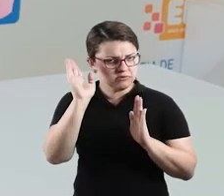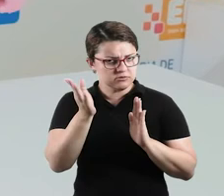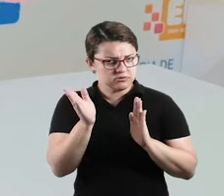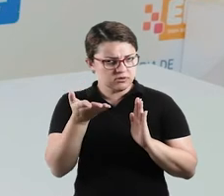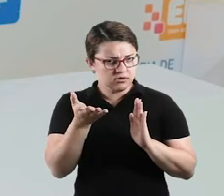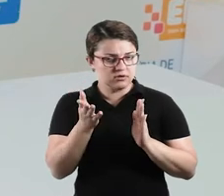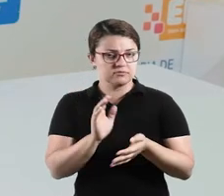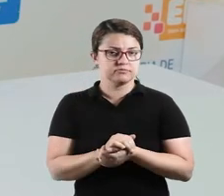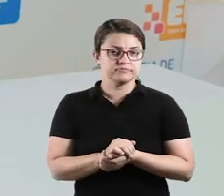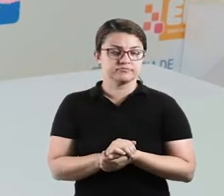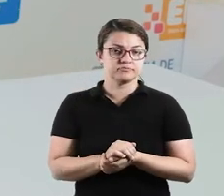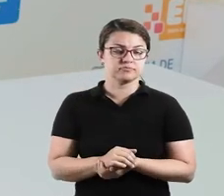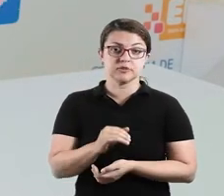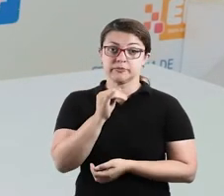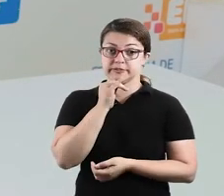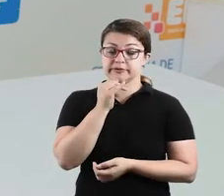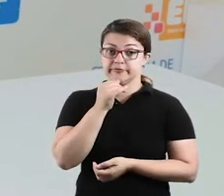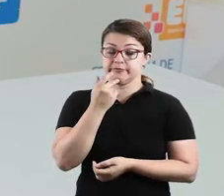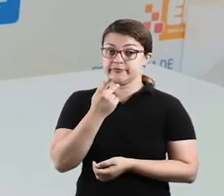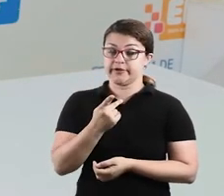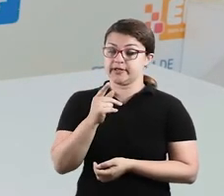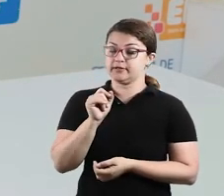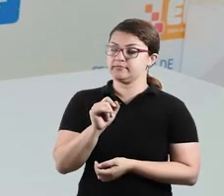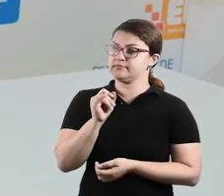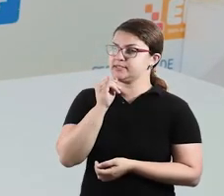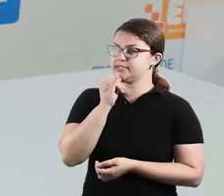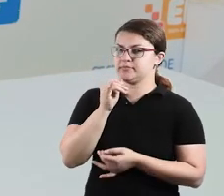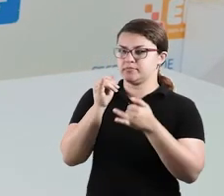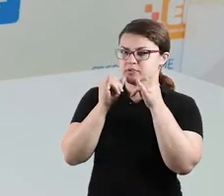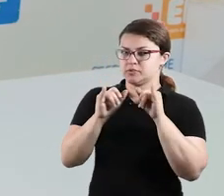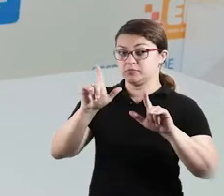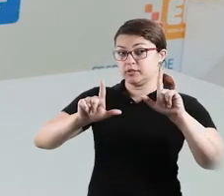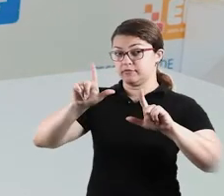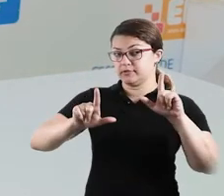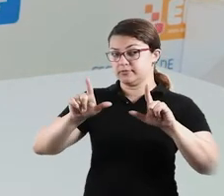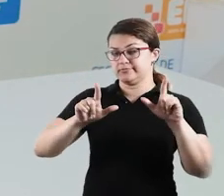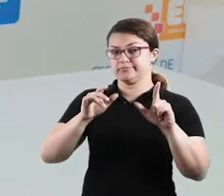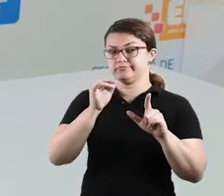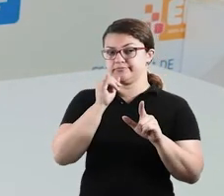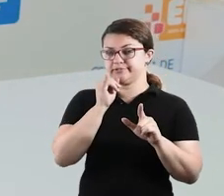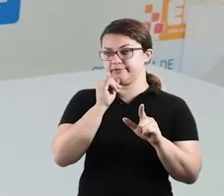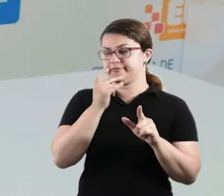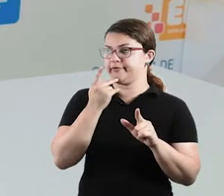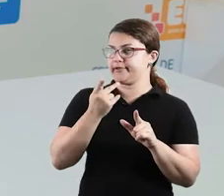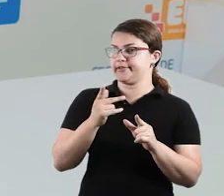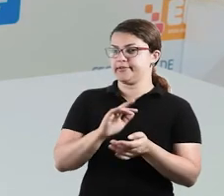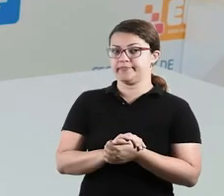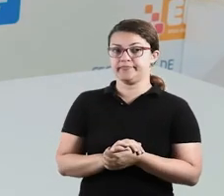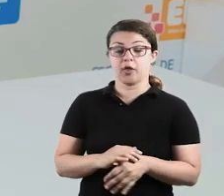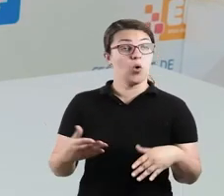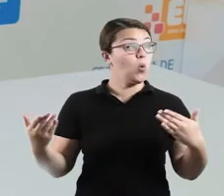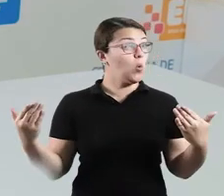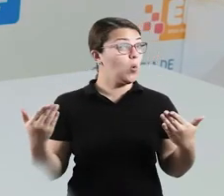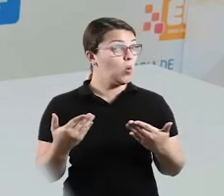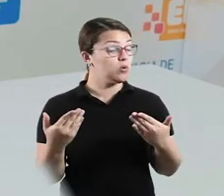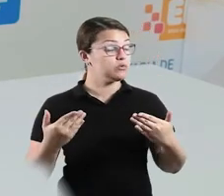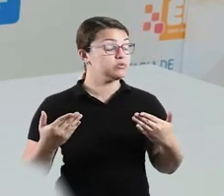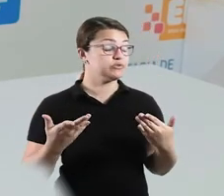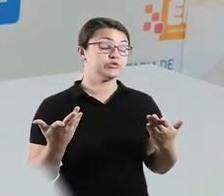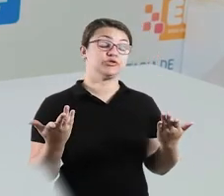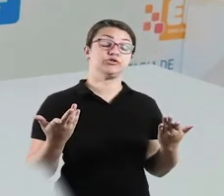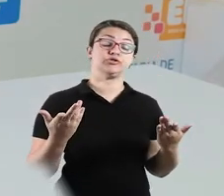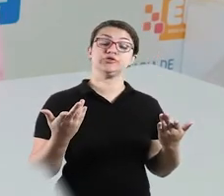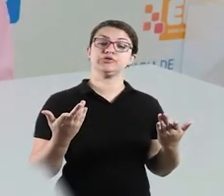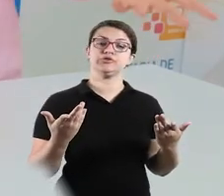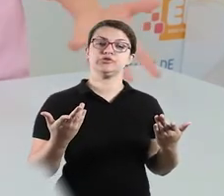lembra quando você escuta dizer assim no jornal, vamos entender um pouquinho. Hoje a